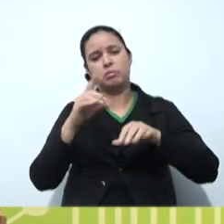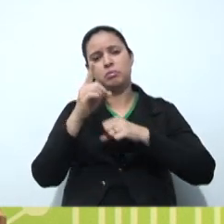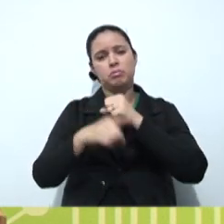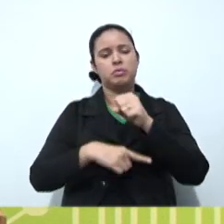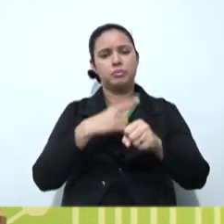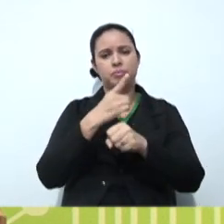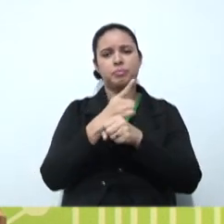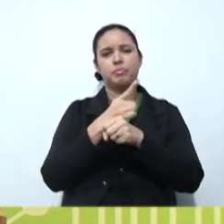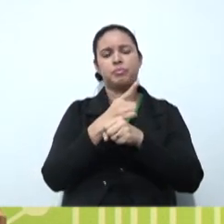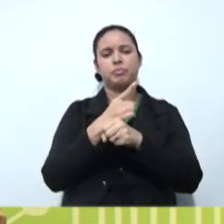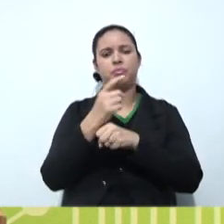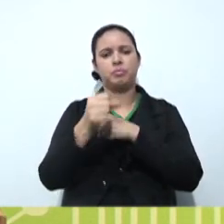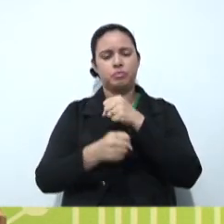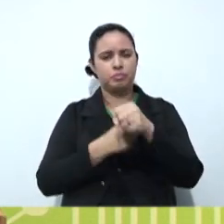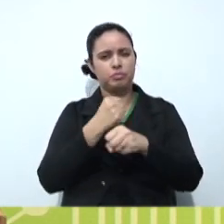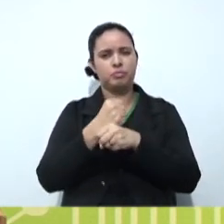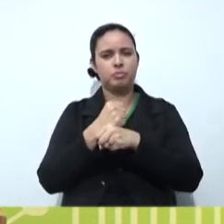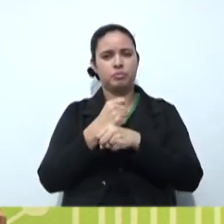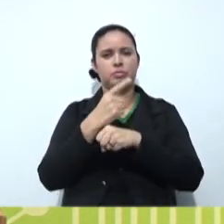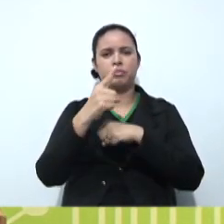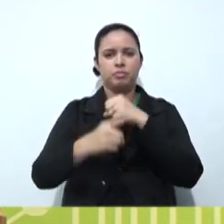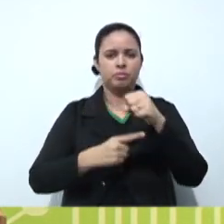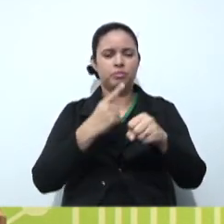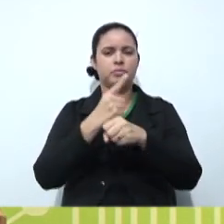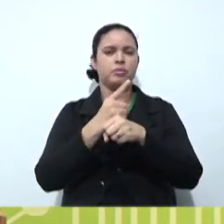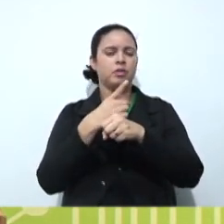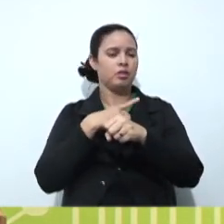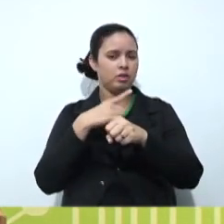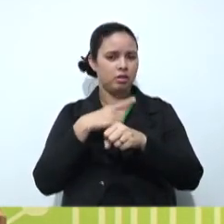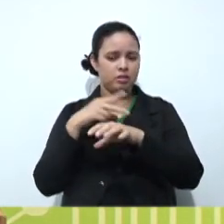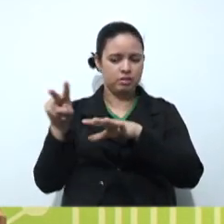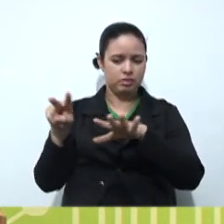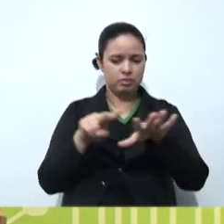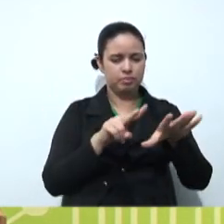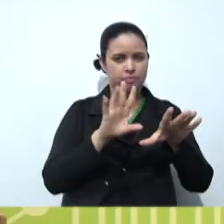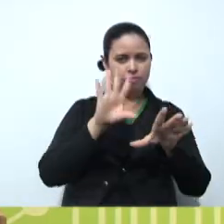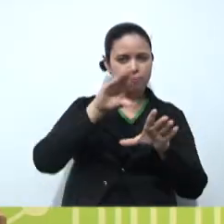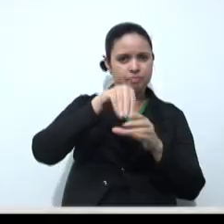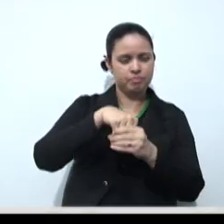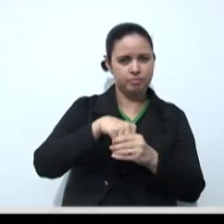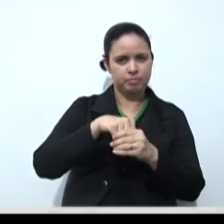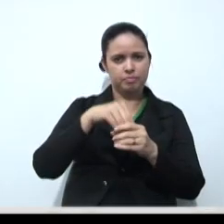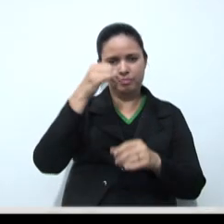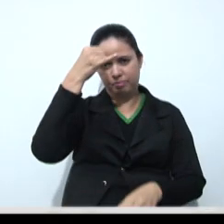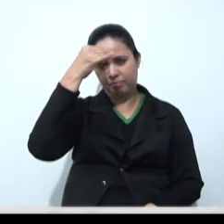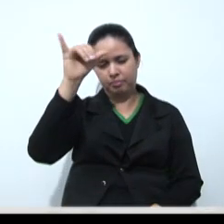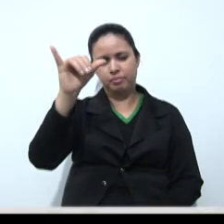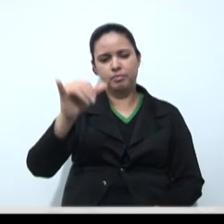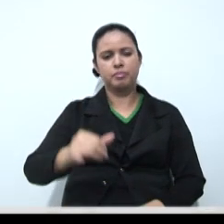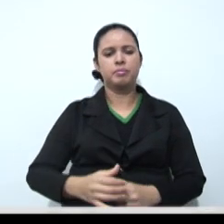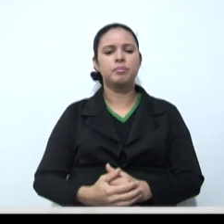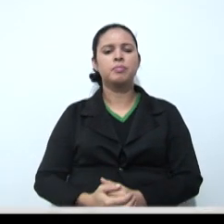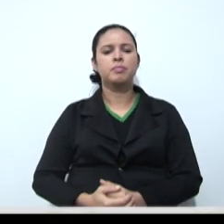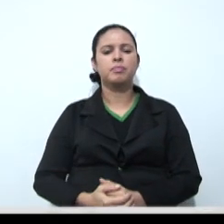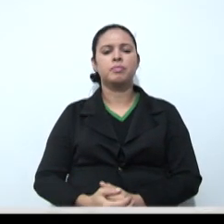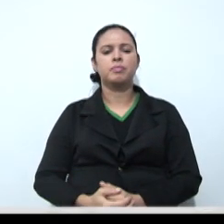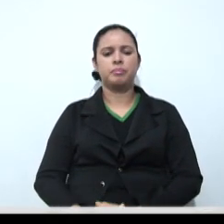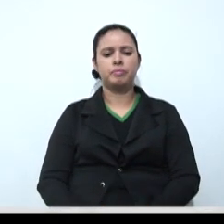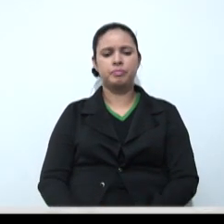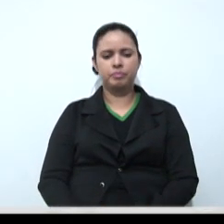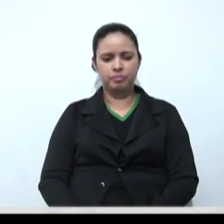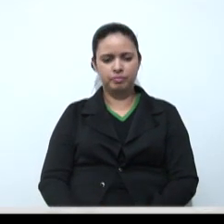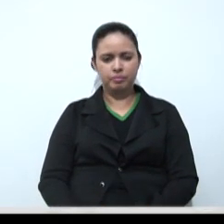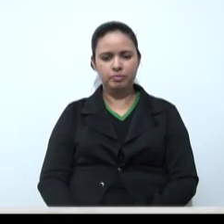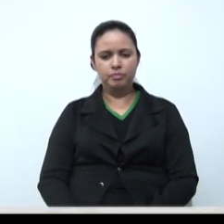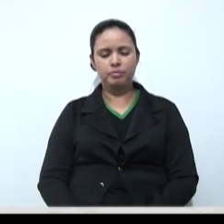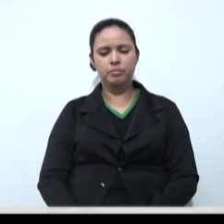as organizações atuam com a Semana Interna de Prevenção de Acidentes do Trabalho. A CIPA, então, ela deve ser composta por